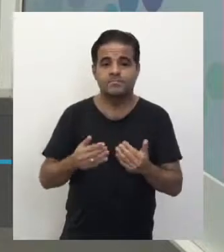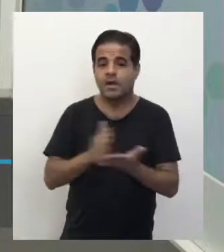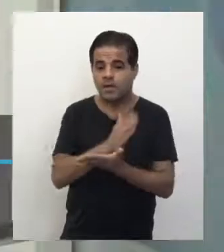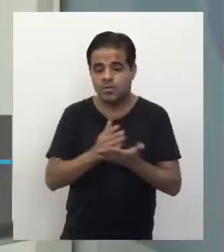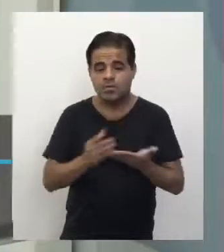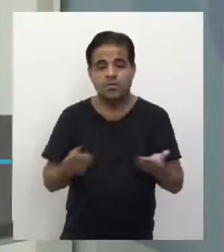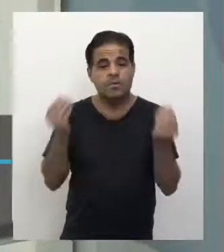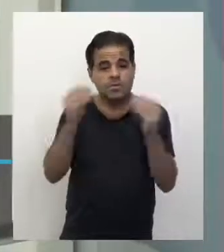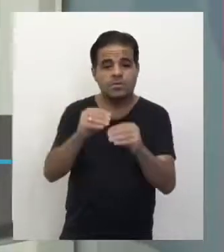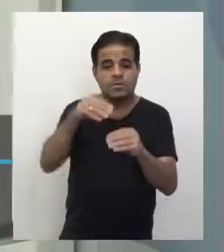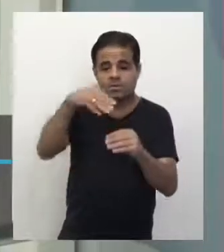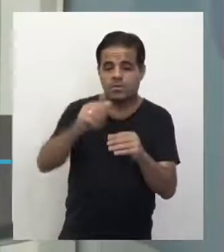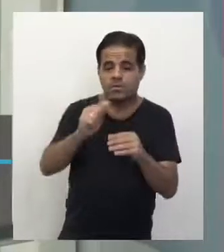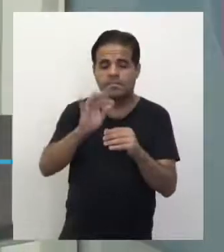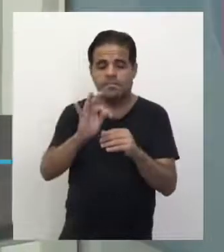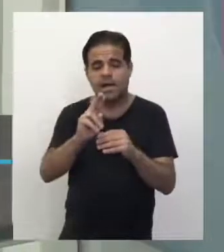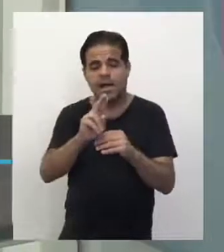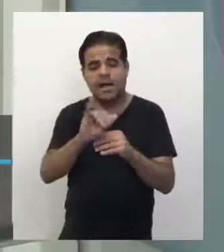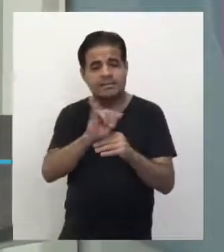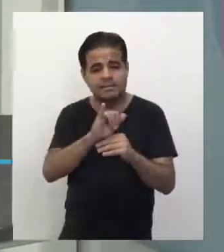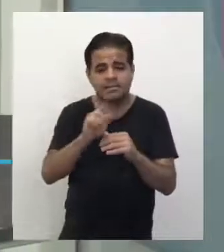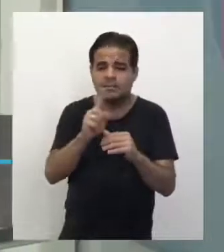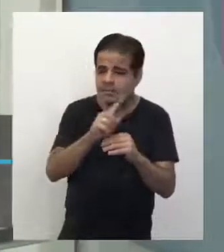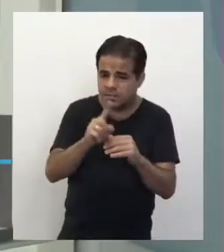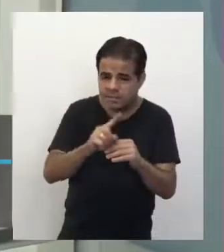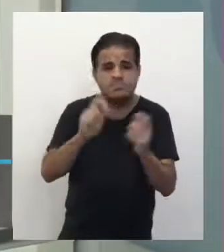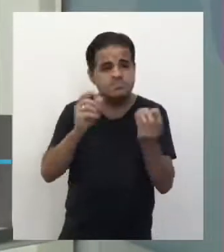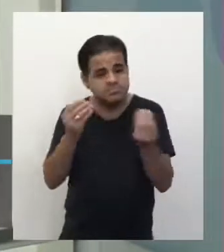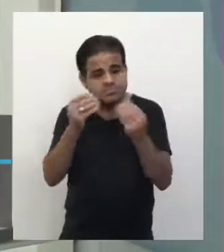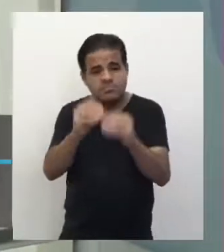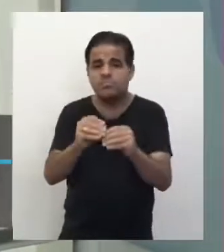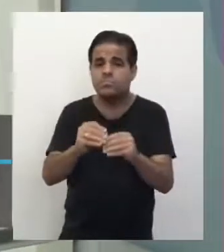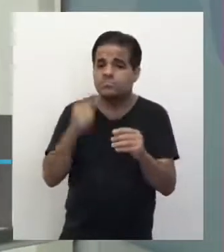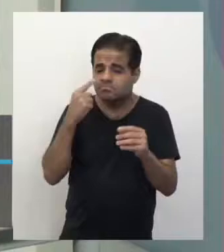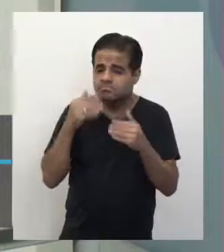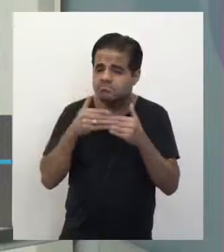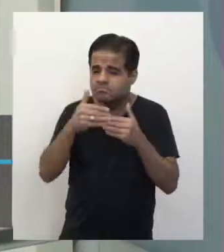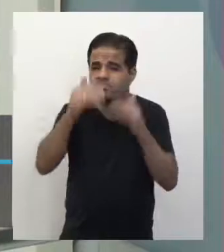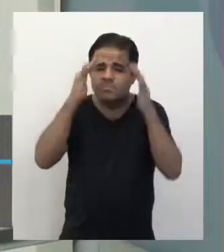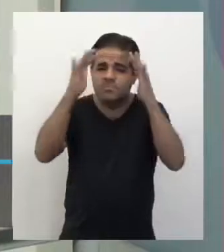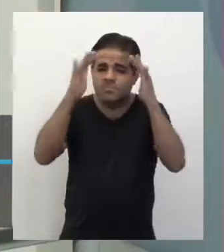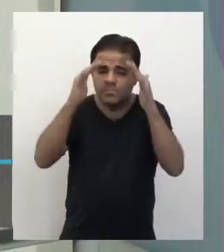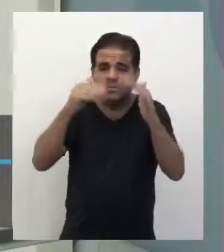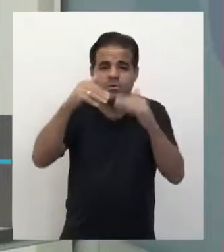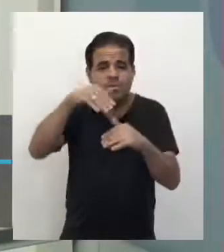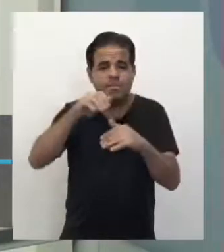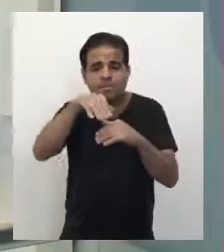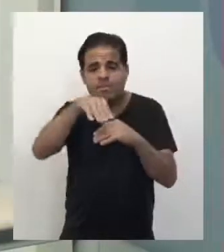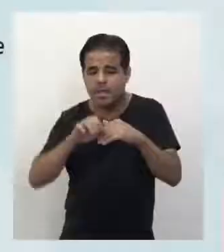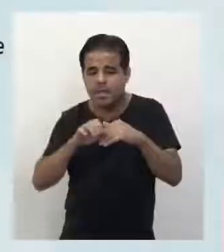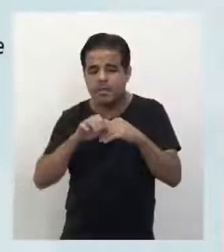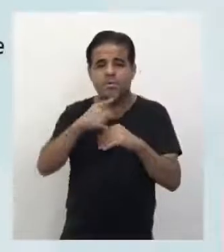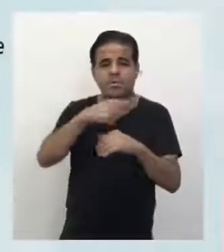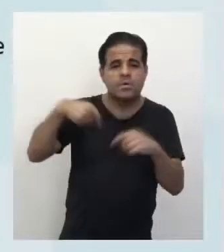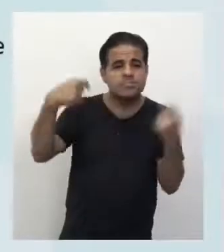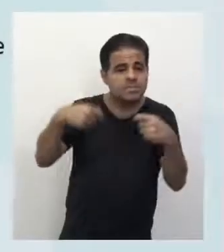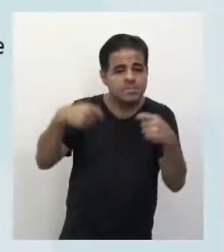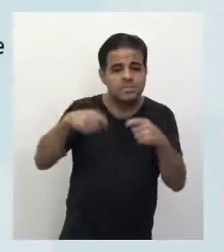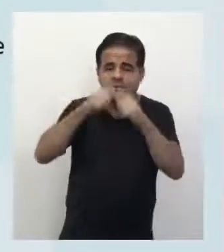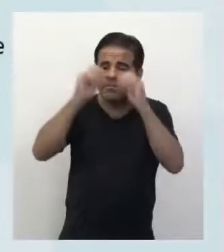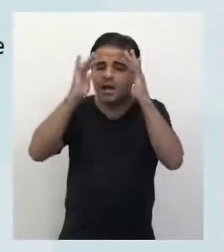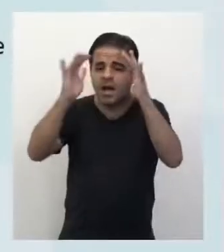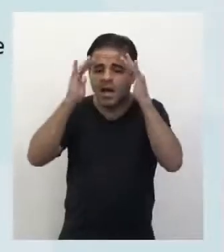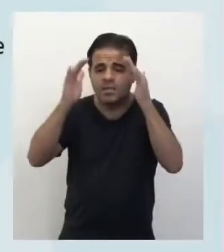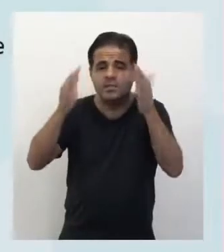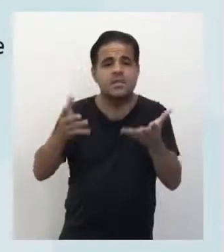a Matrix, né? Colocar essa questão. E agora vamos refletir também a questão do meme, né? O que devemos fazer? Porque às vezes